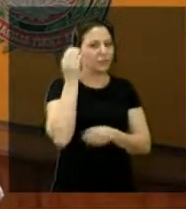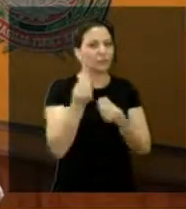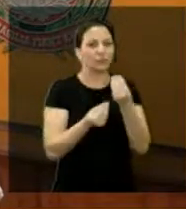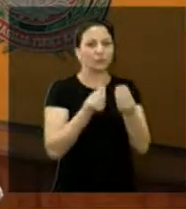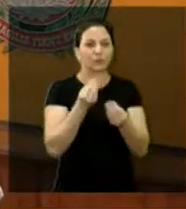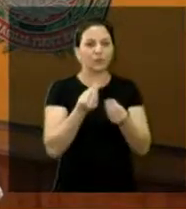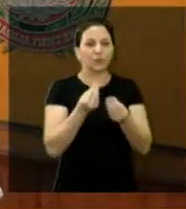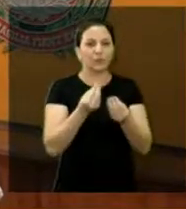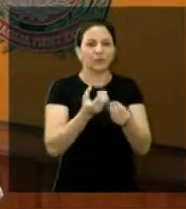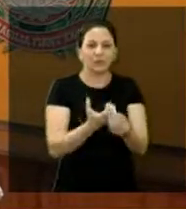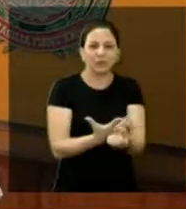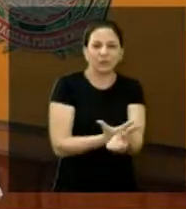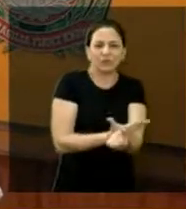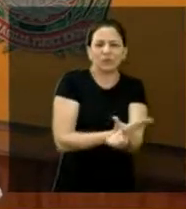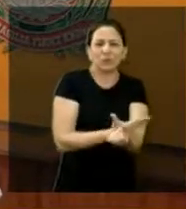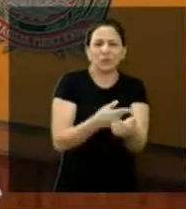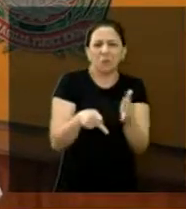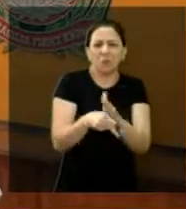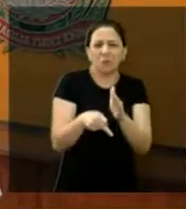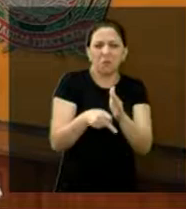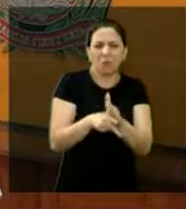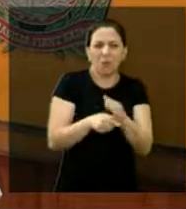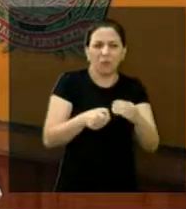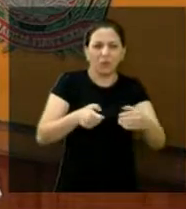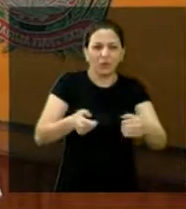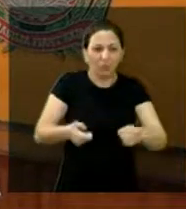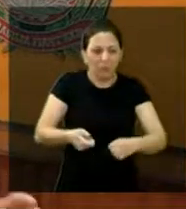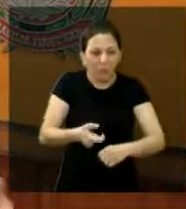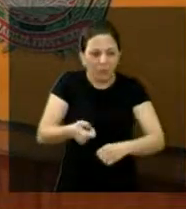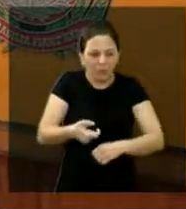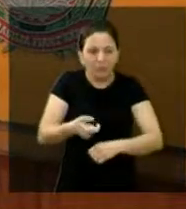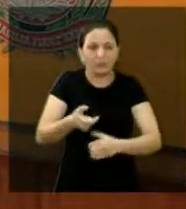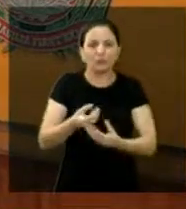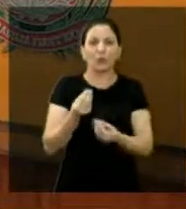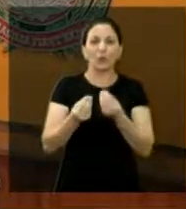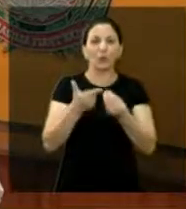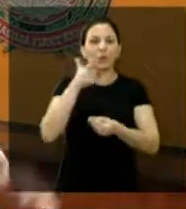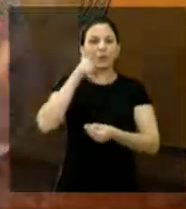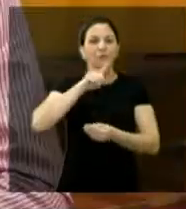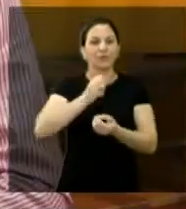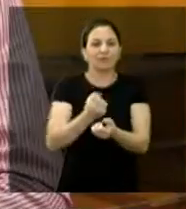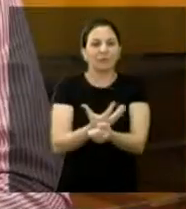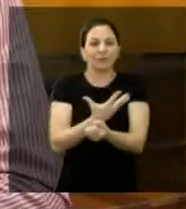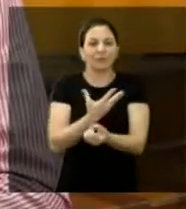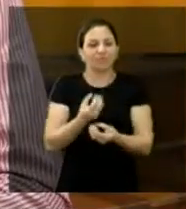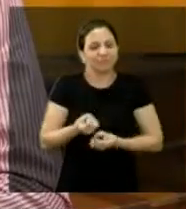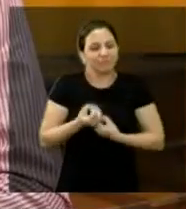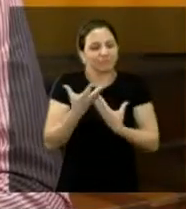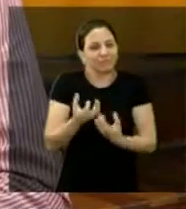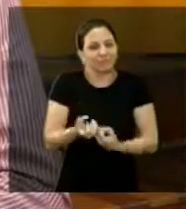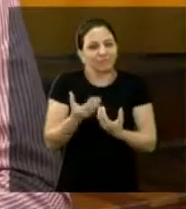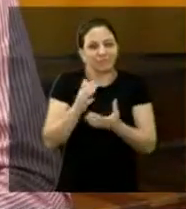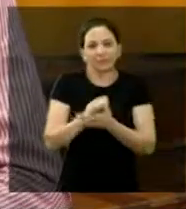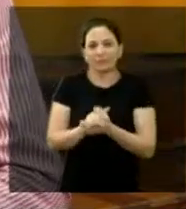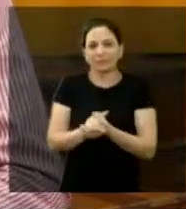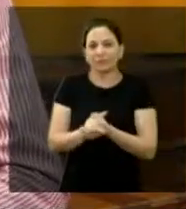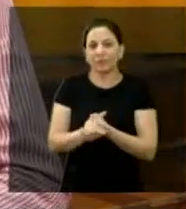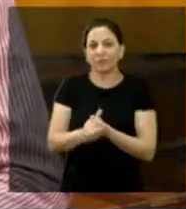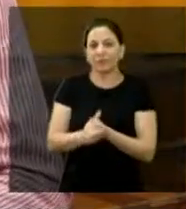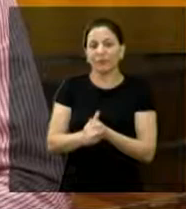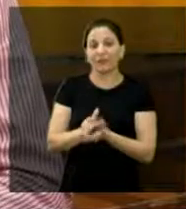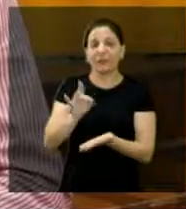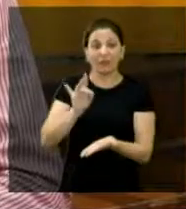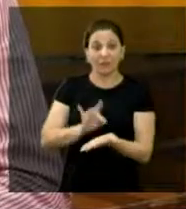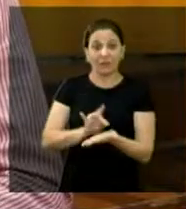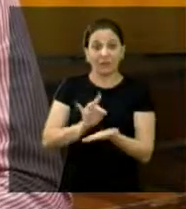dá emoção até em jogo de bolinha de gude, né? Como é que você consegue isso aí? E sempre foi assim, né? Na verdade, Wagner,